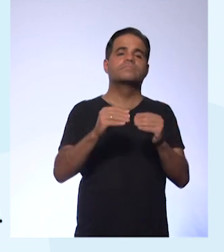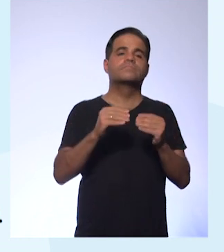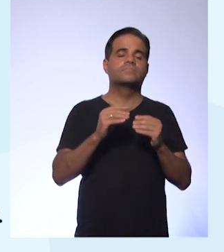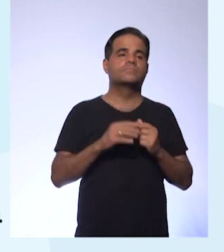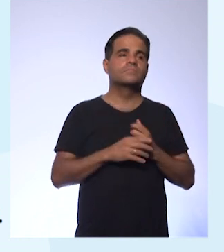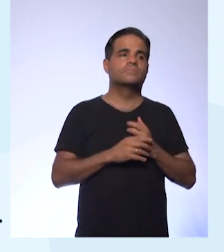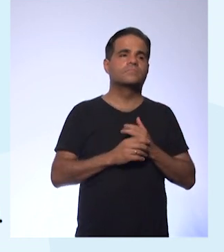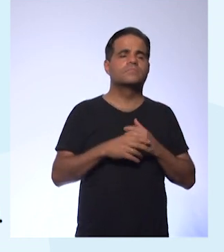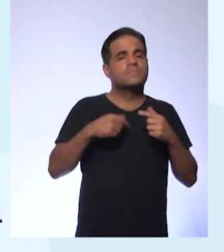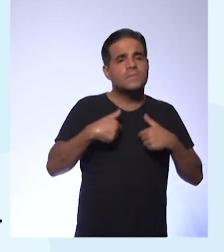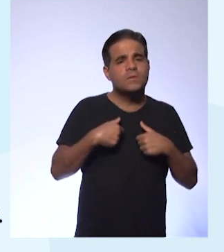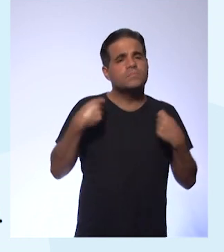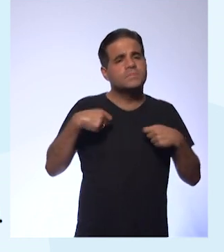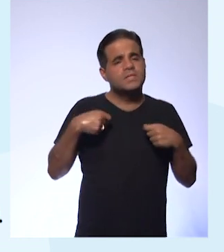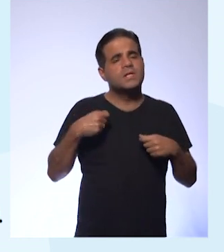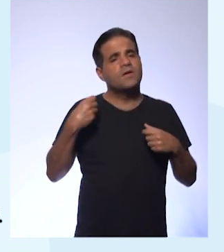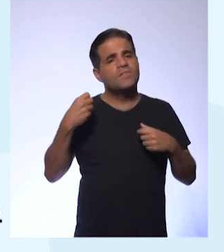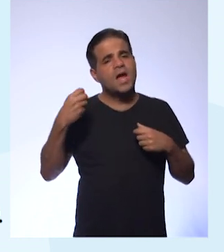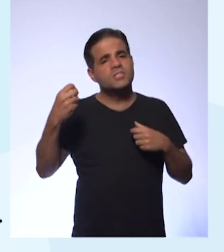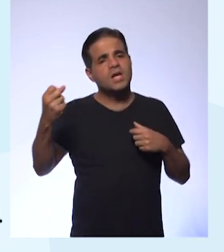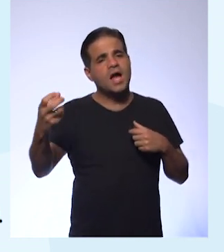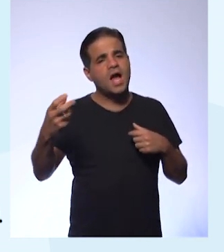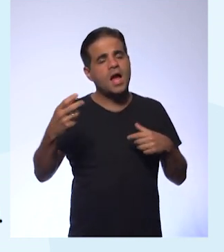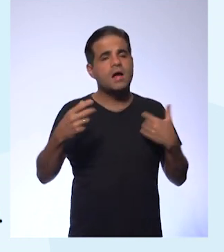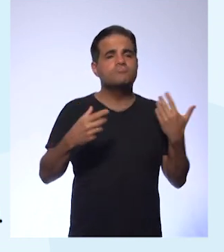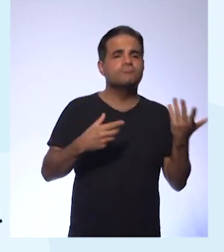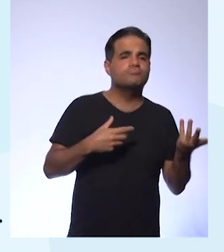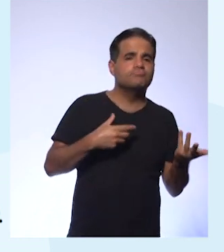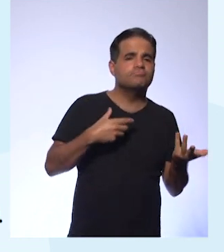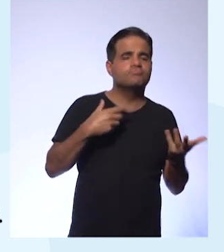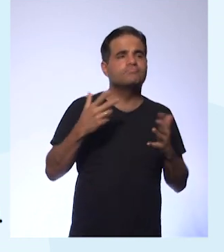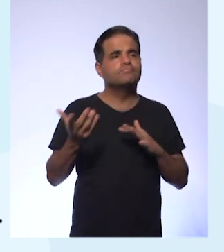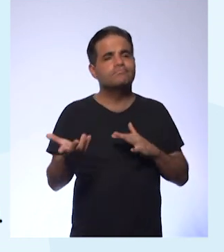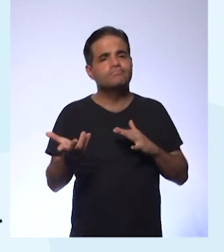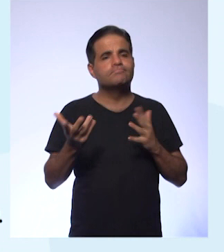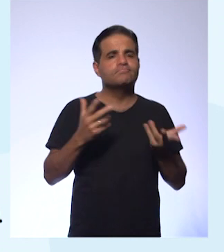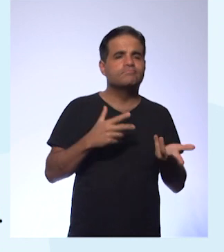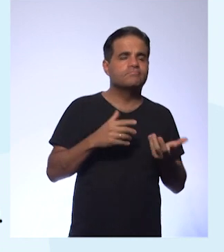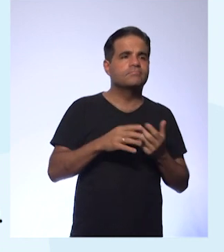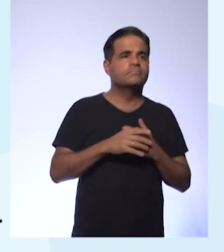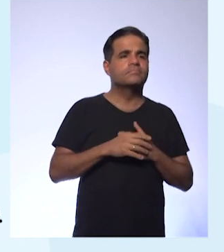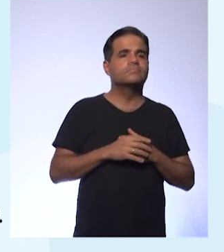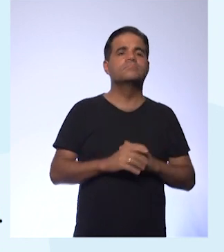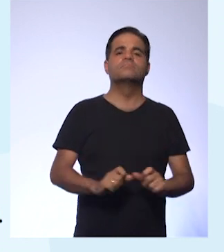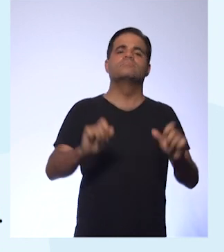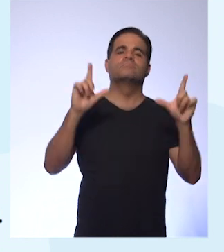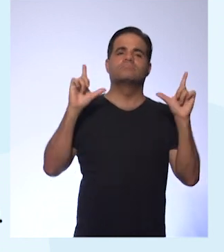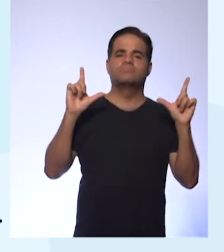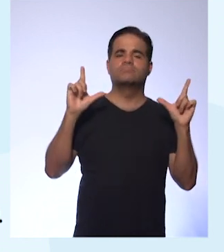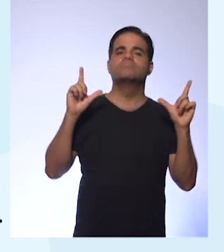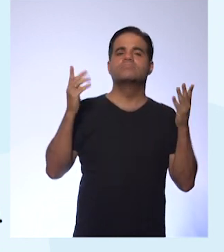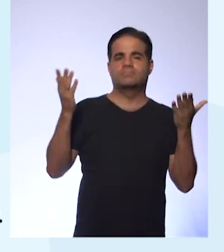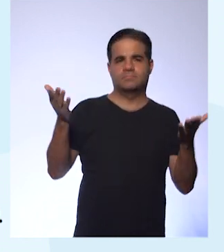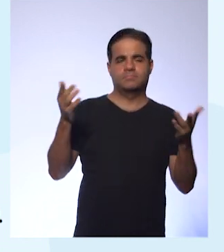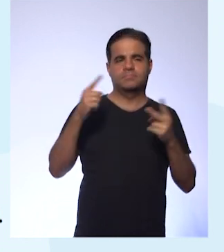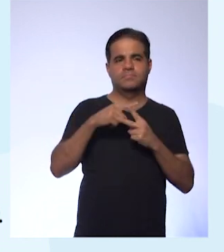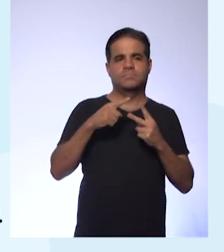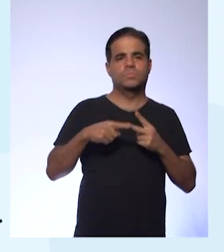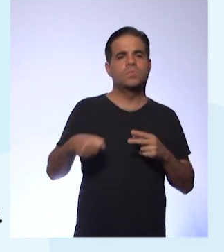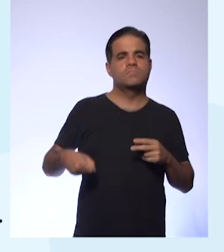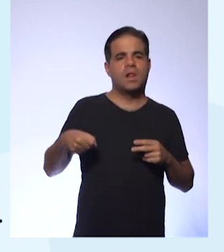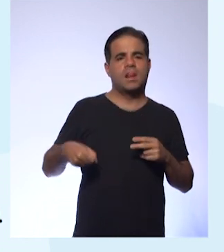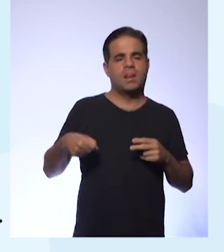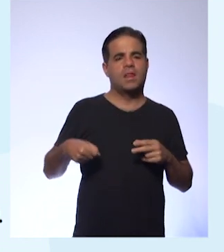gente. Eu precisaria viajar. Ó, na tela nós temos a imagem de duas